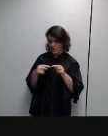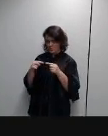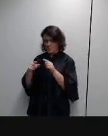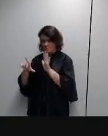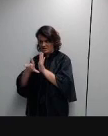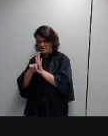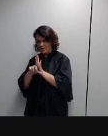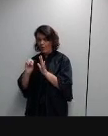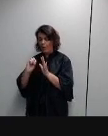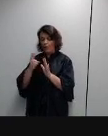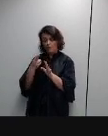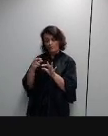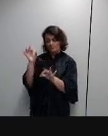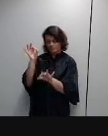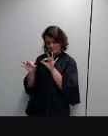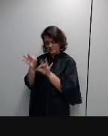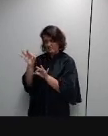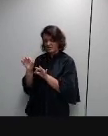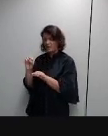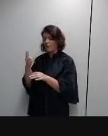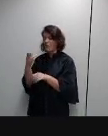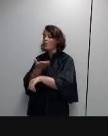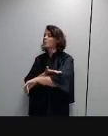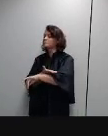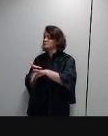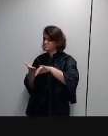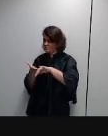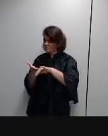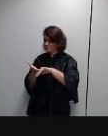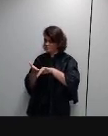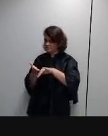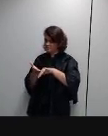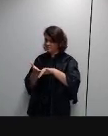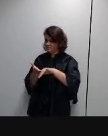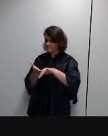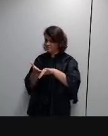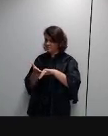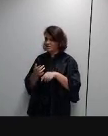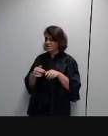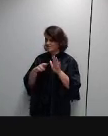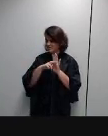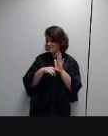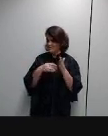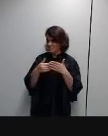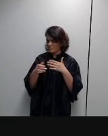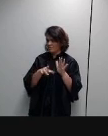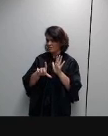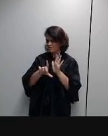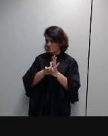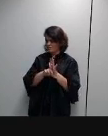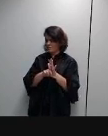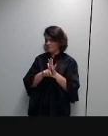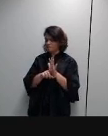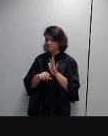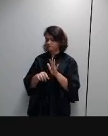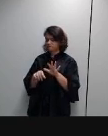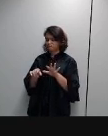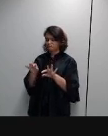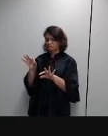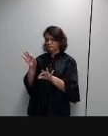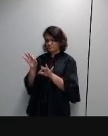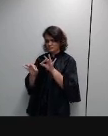jurisprudencial o costumeira Léo nenhuma regra se